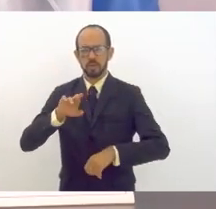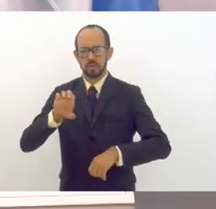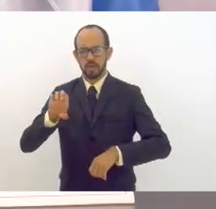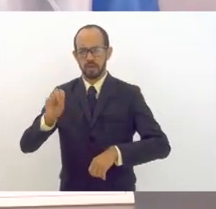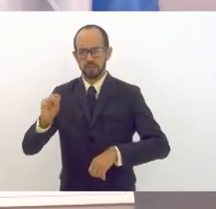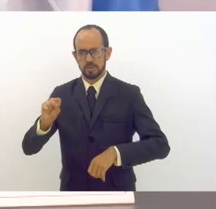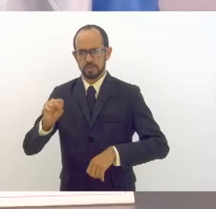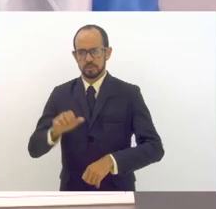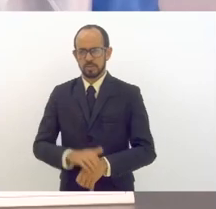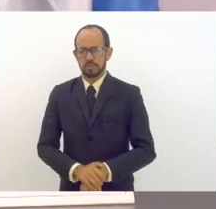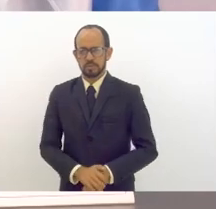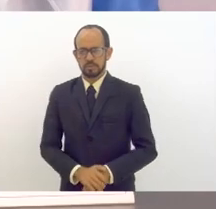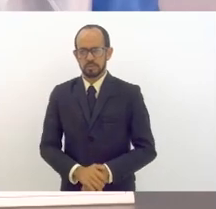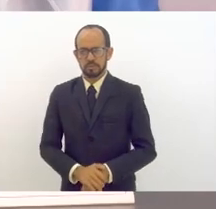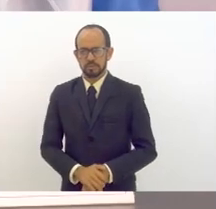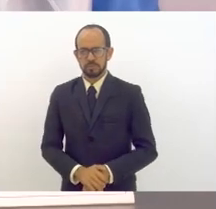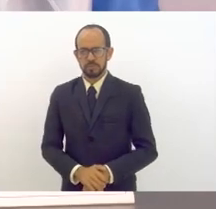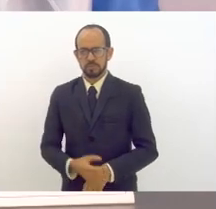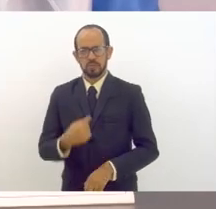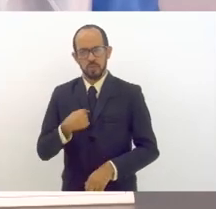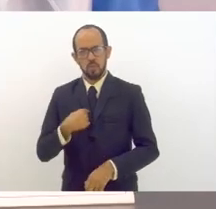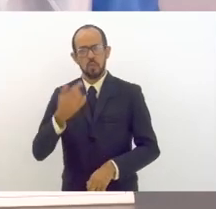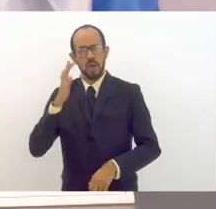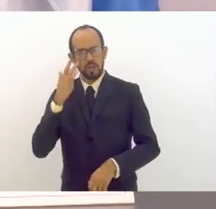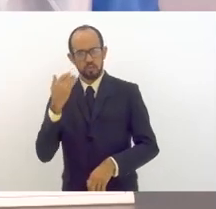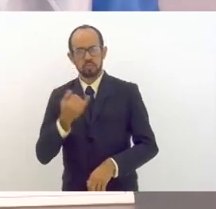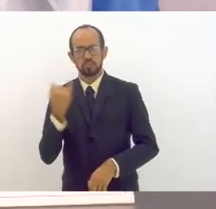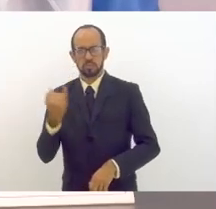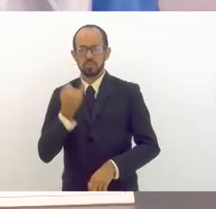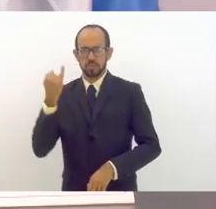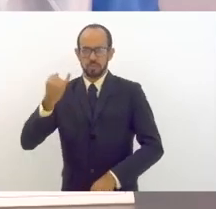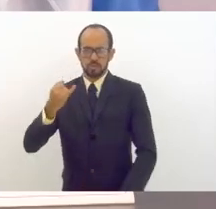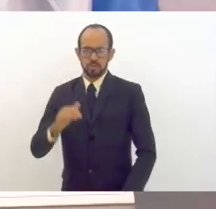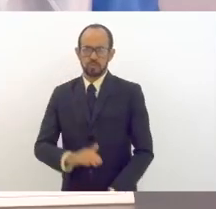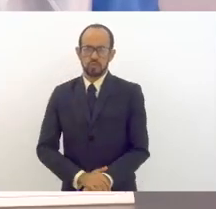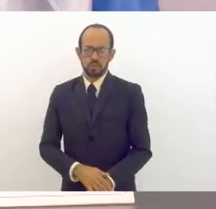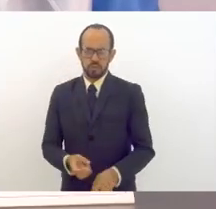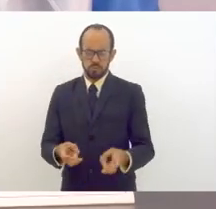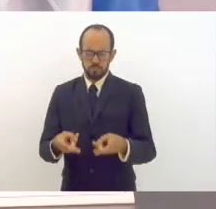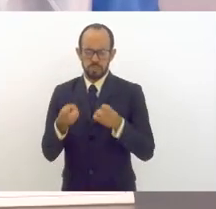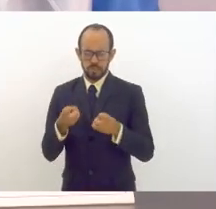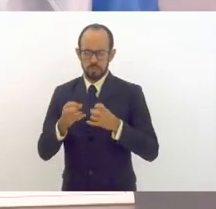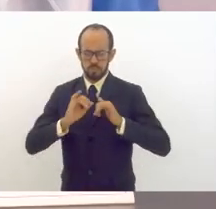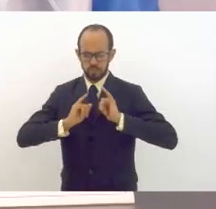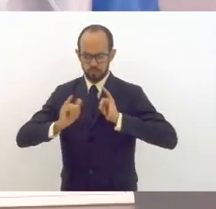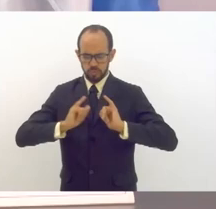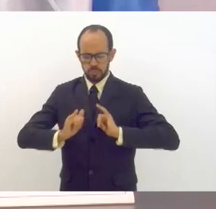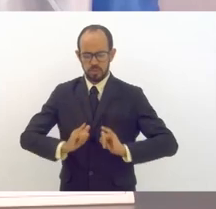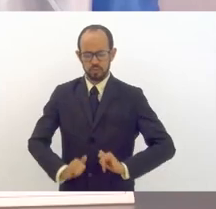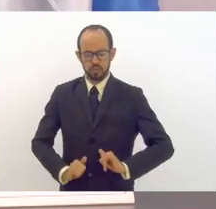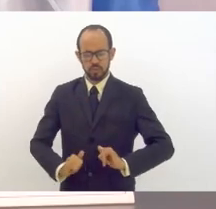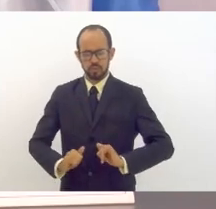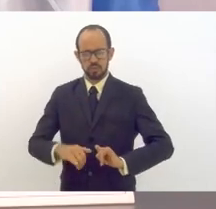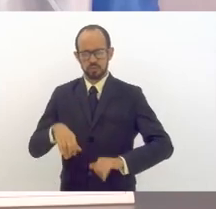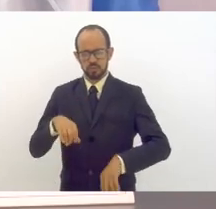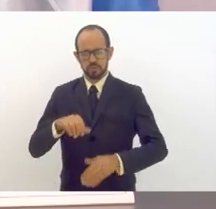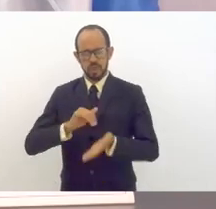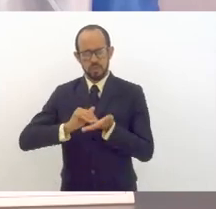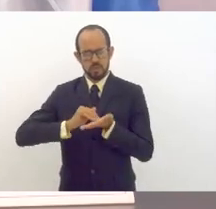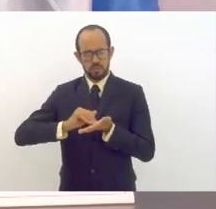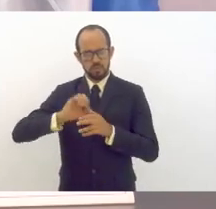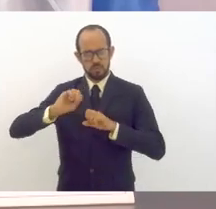que considero de suma importância. A gente viu nos dados que a SEDUC apresentou que, no